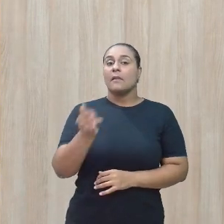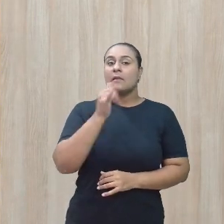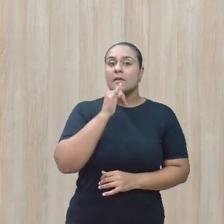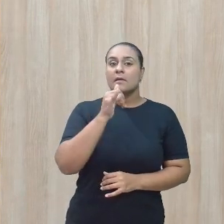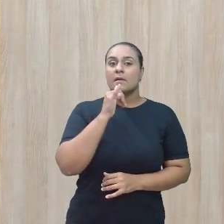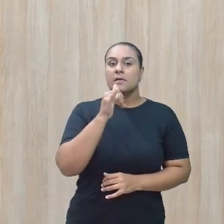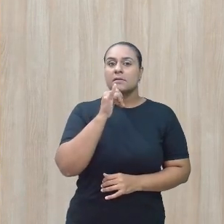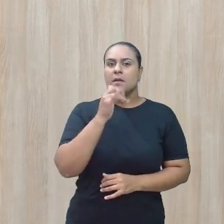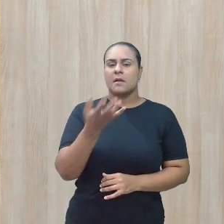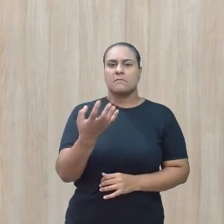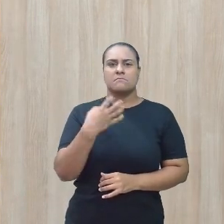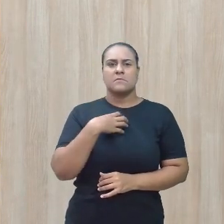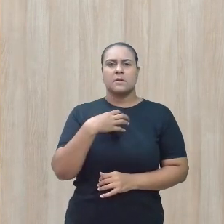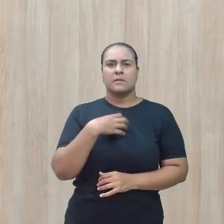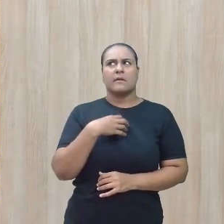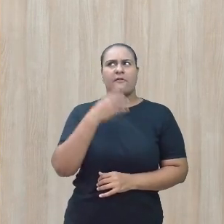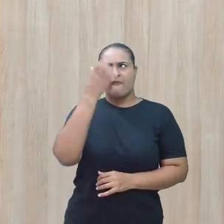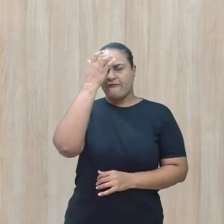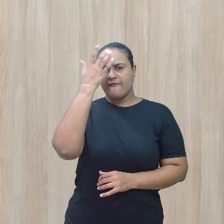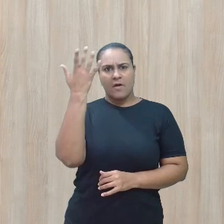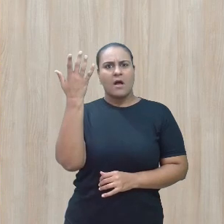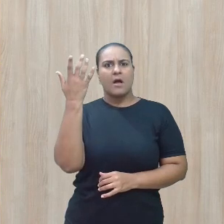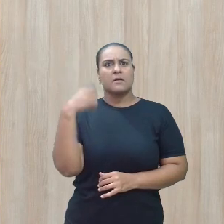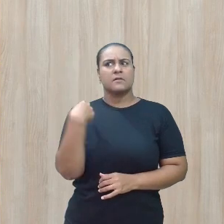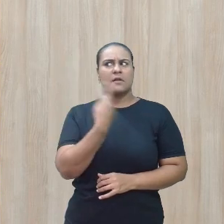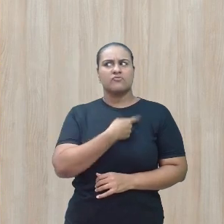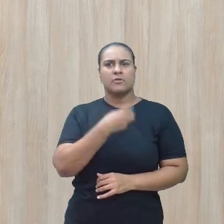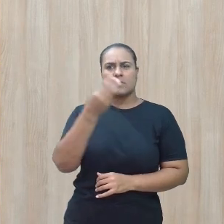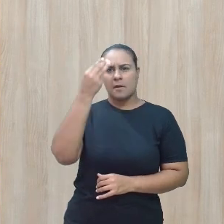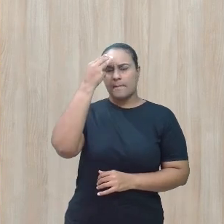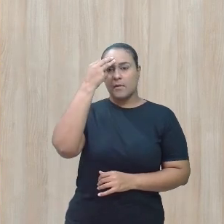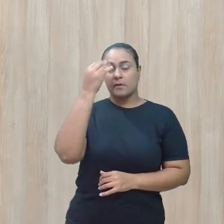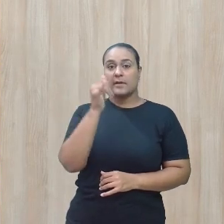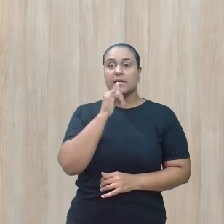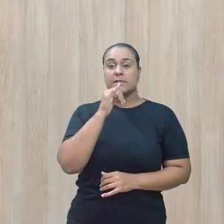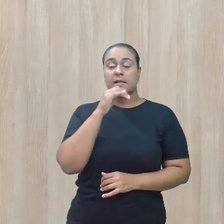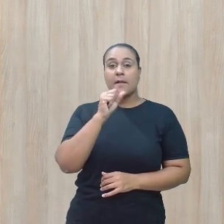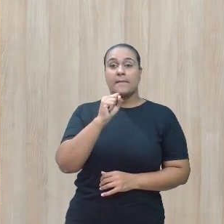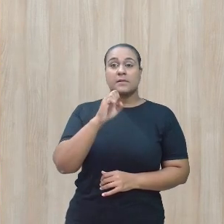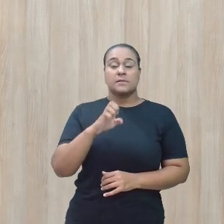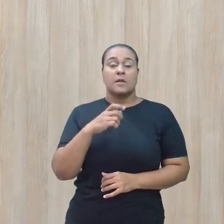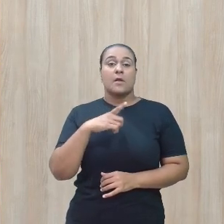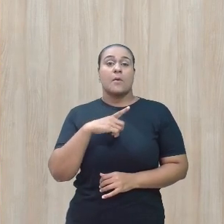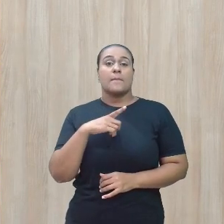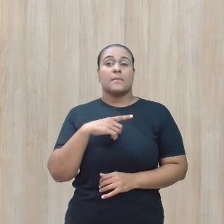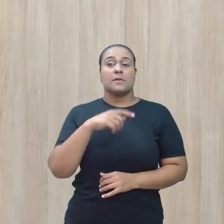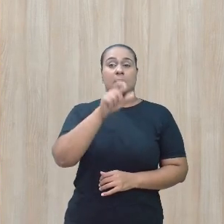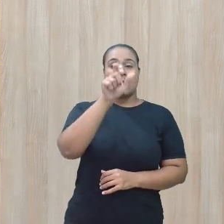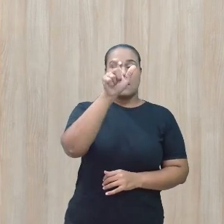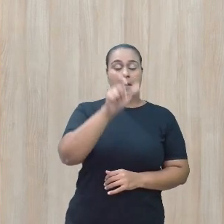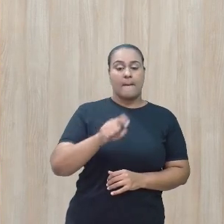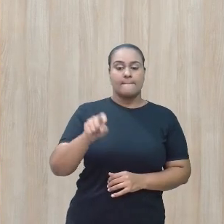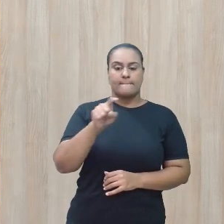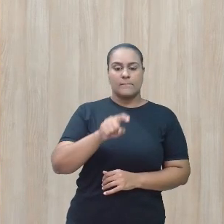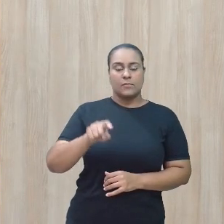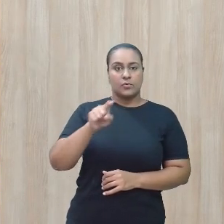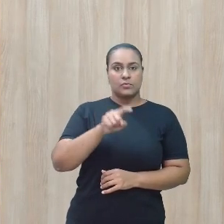exemplo, acho que de maneira bem intuitiva já deu para completar mentalmente aqui, né? Se eu pegar essa posição aqui, ó, do